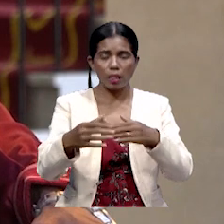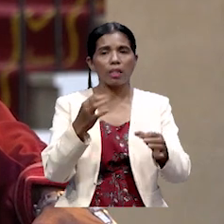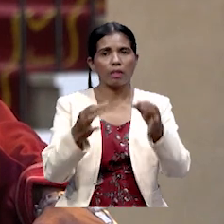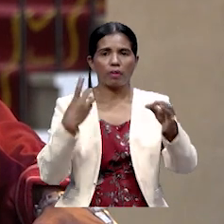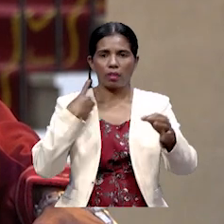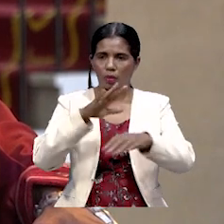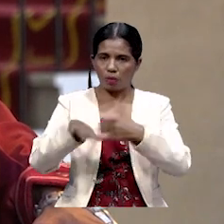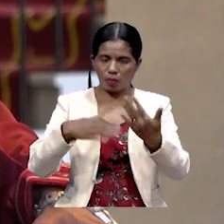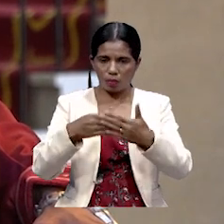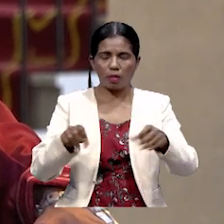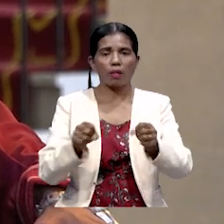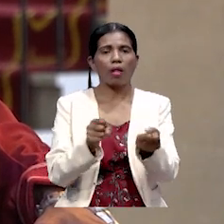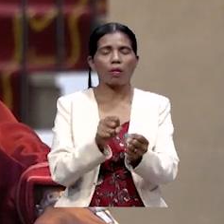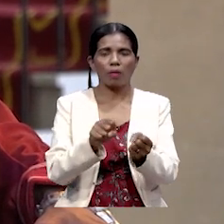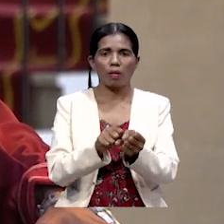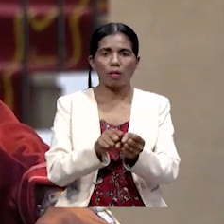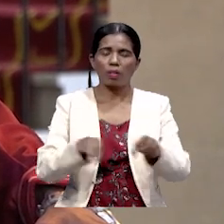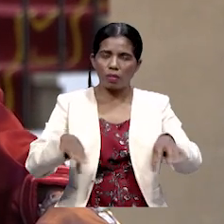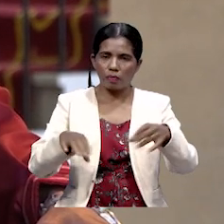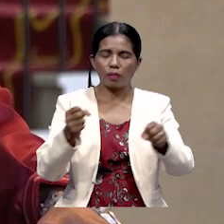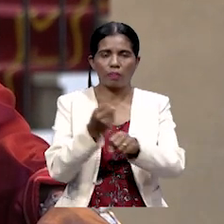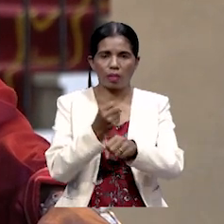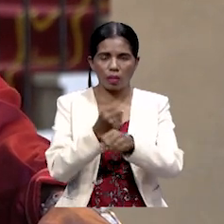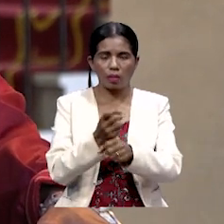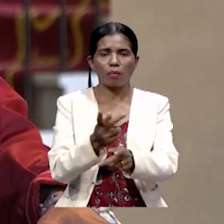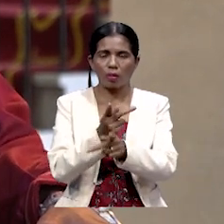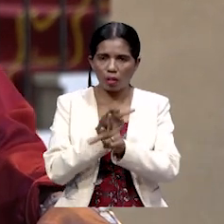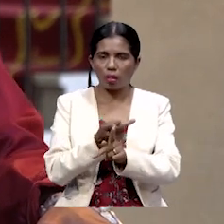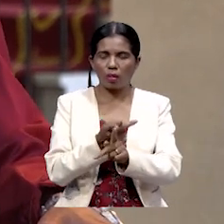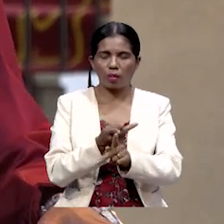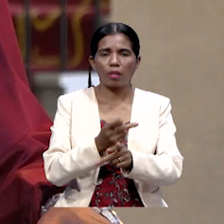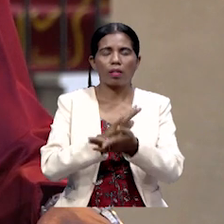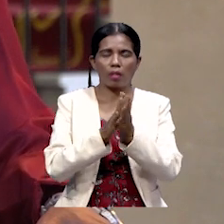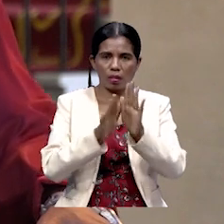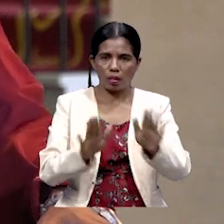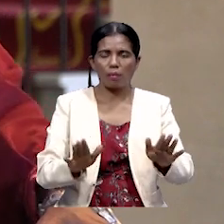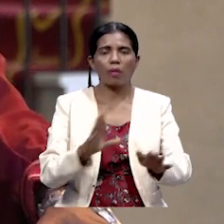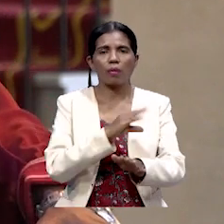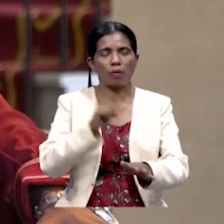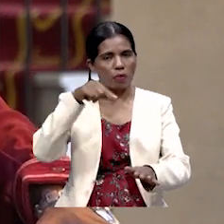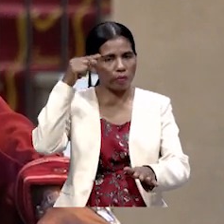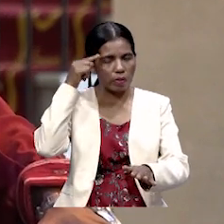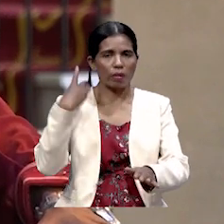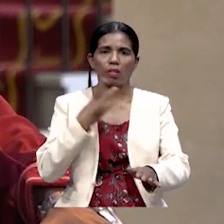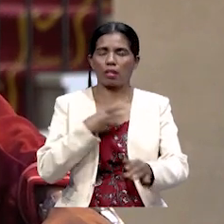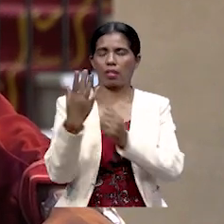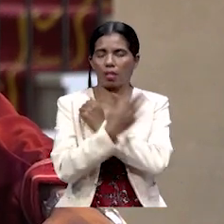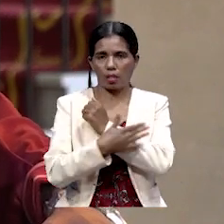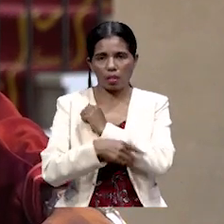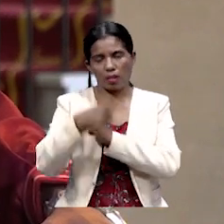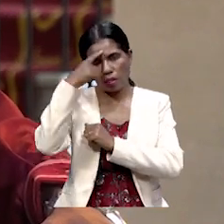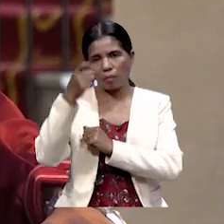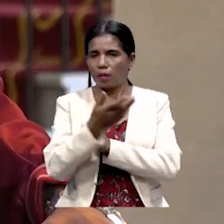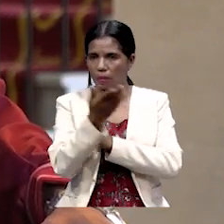né, para assegurar a estabilidade política no governativo e tenho a nação. Também tenho a tirar a